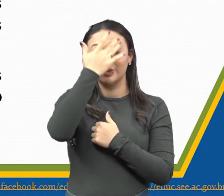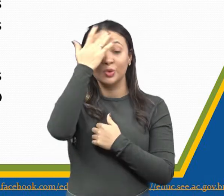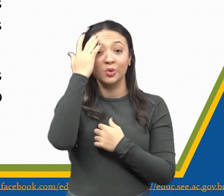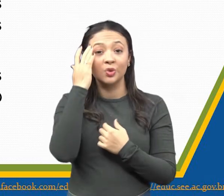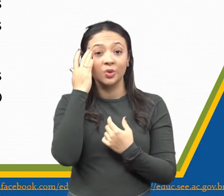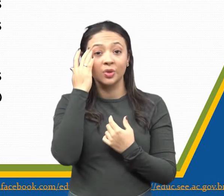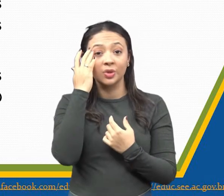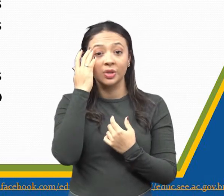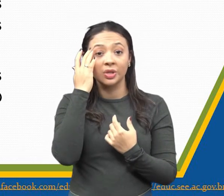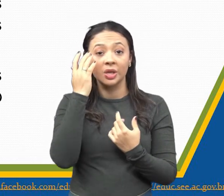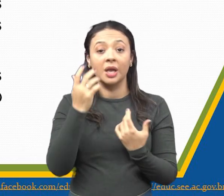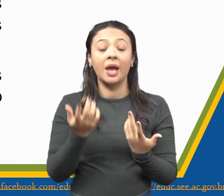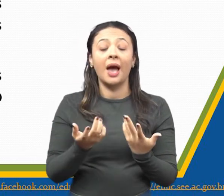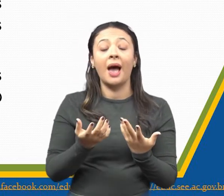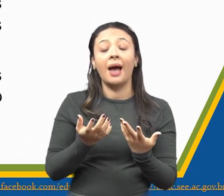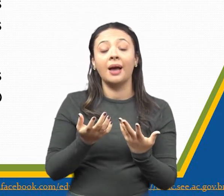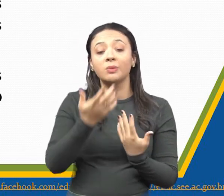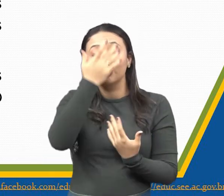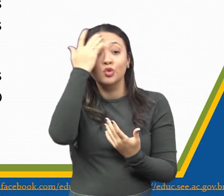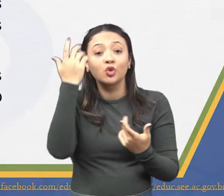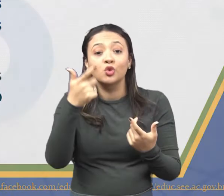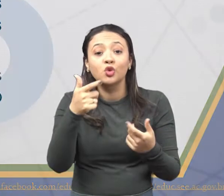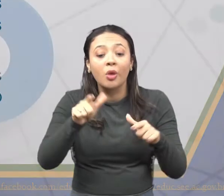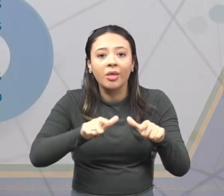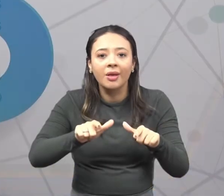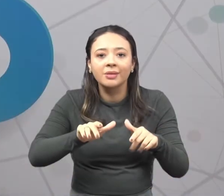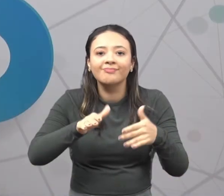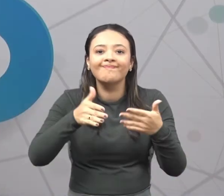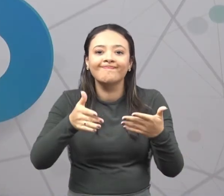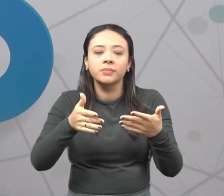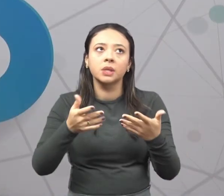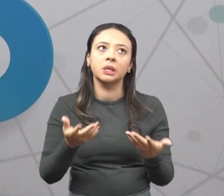grandes cidades. Aqui nós podemos chamar